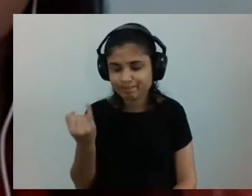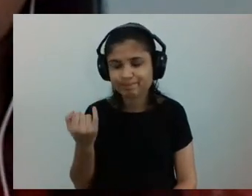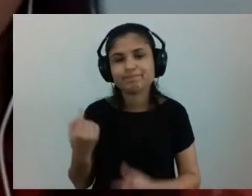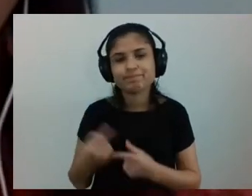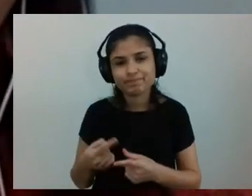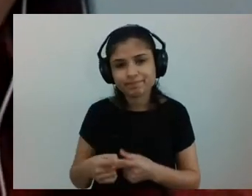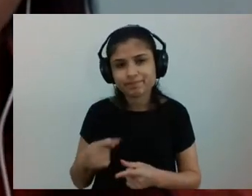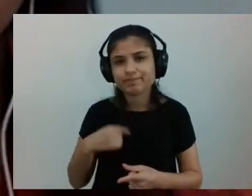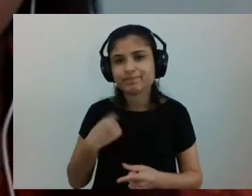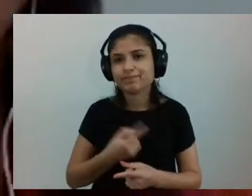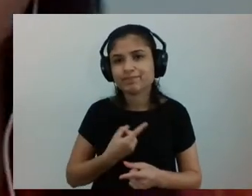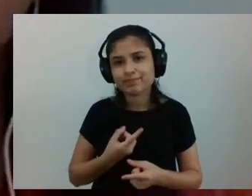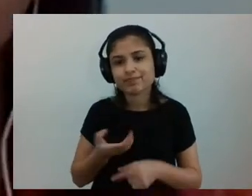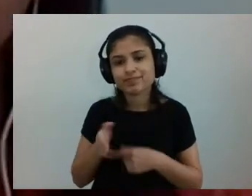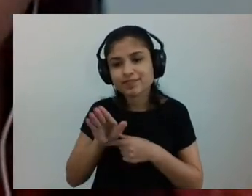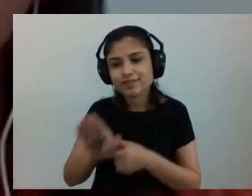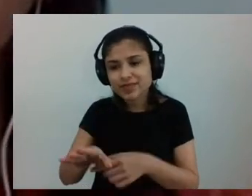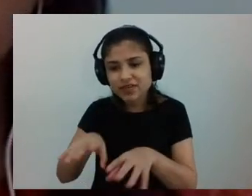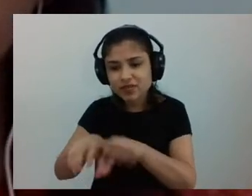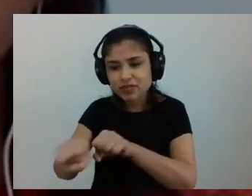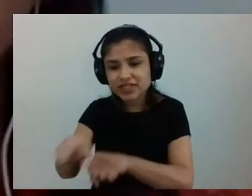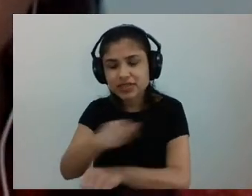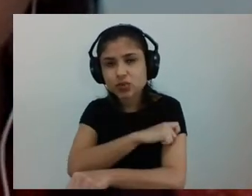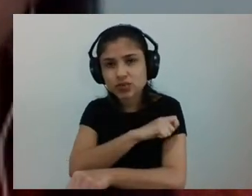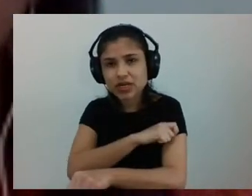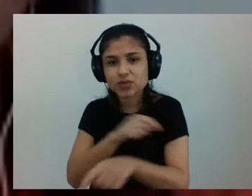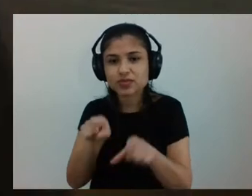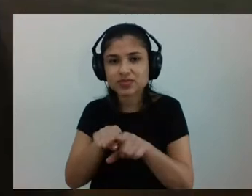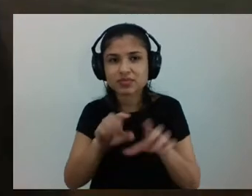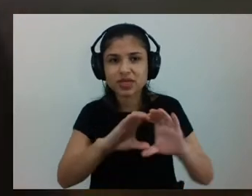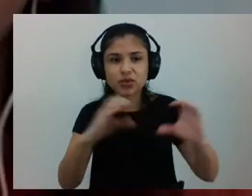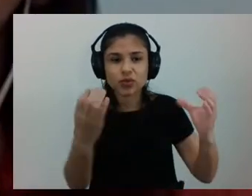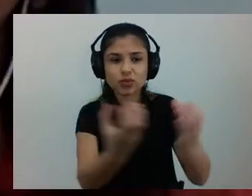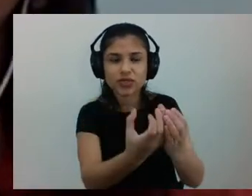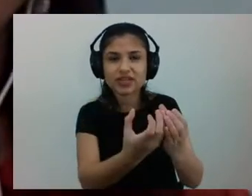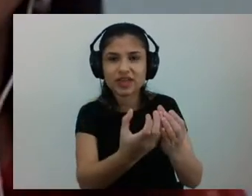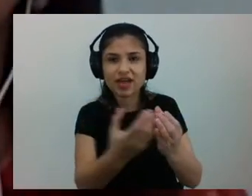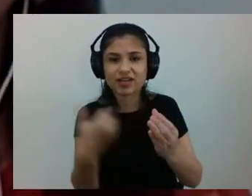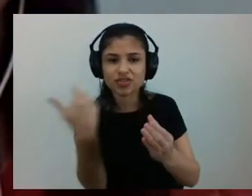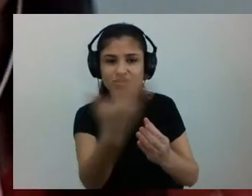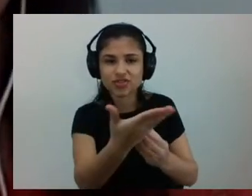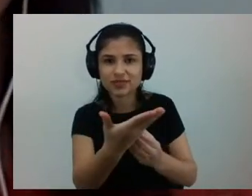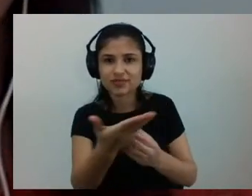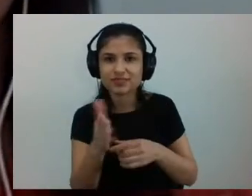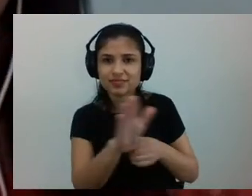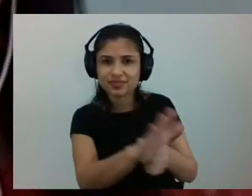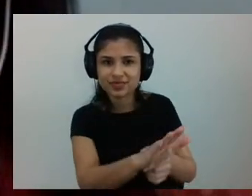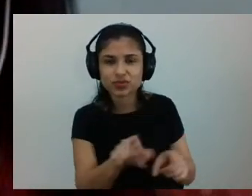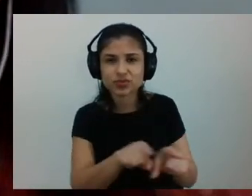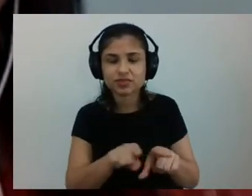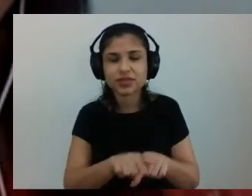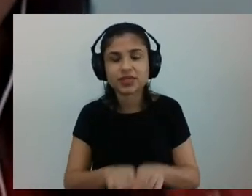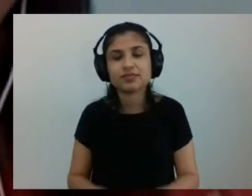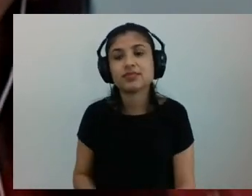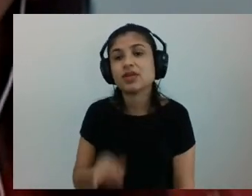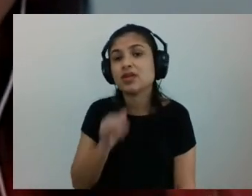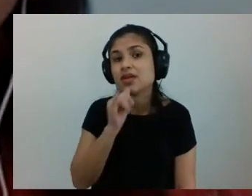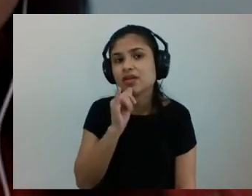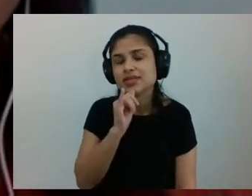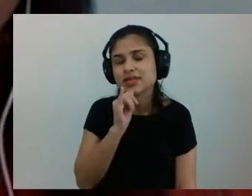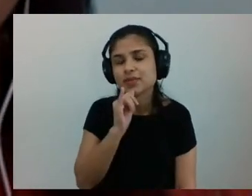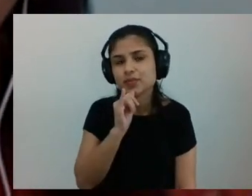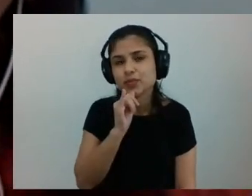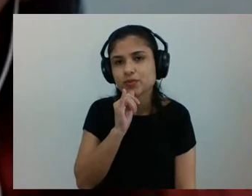com a formação dos nossos alunos e o atendimento à comunidade. Eu vou dar um exemplo que aconteceu no departamento